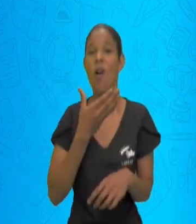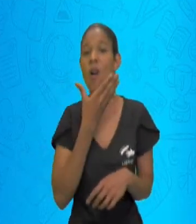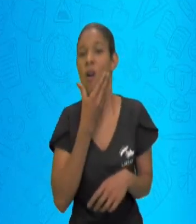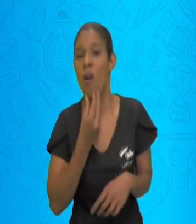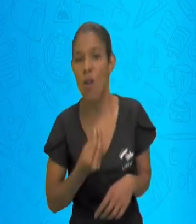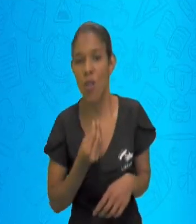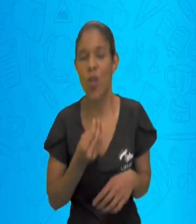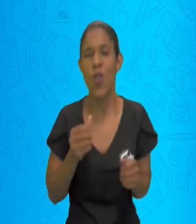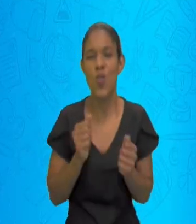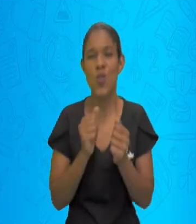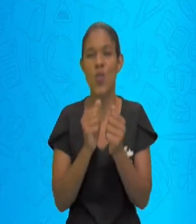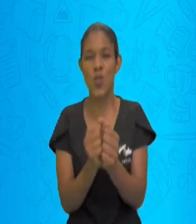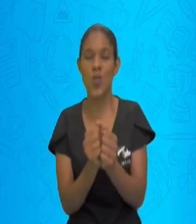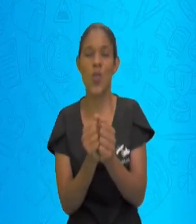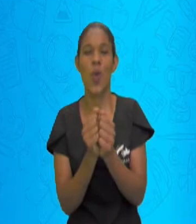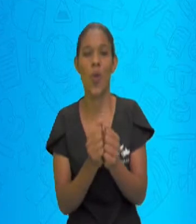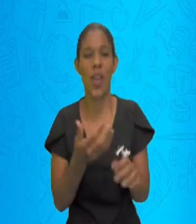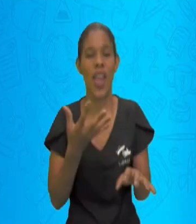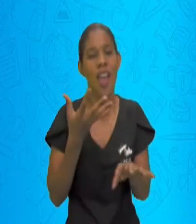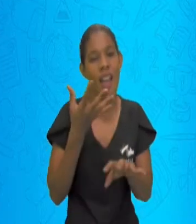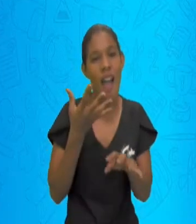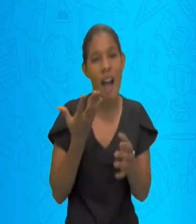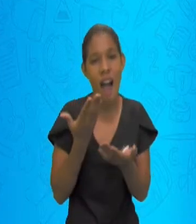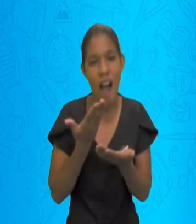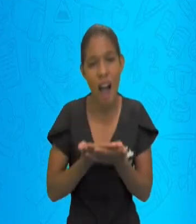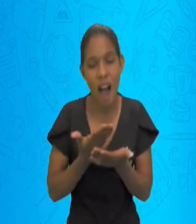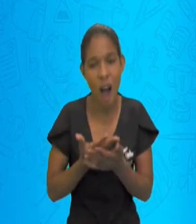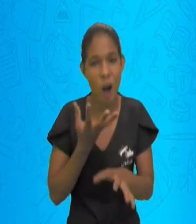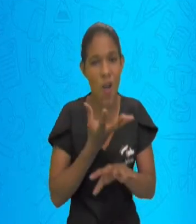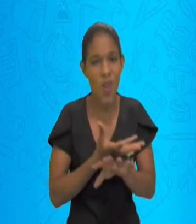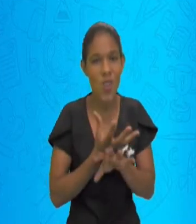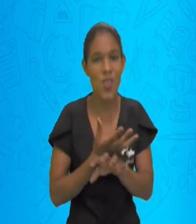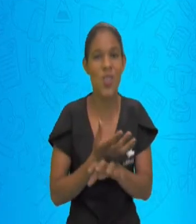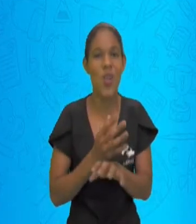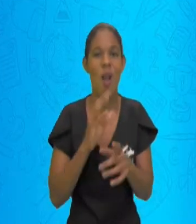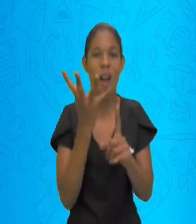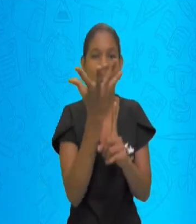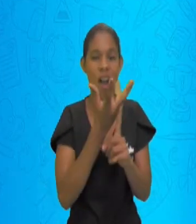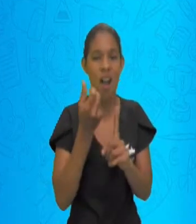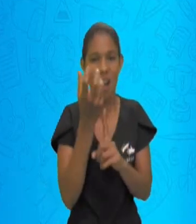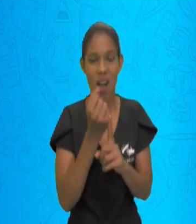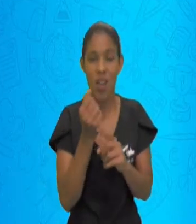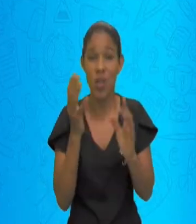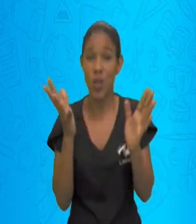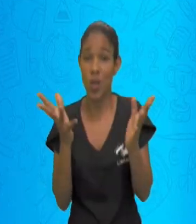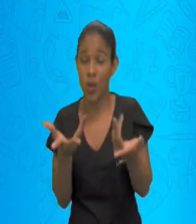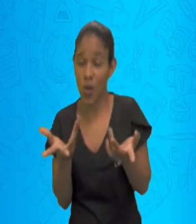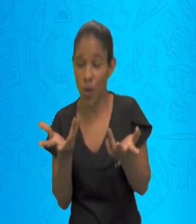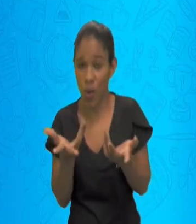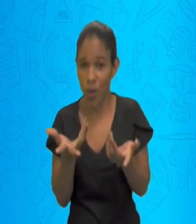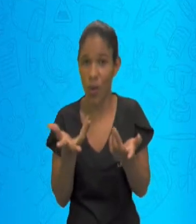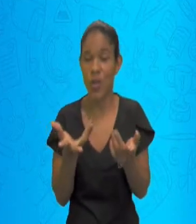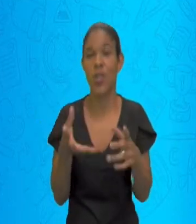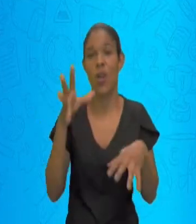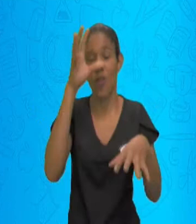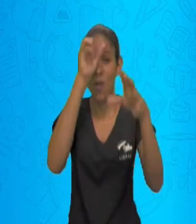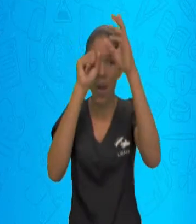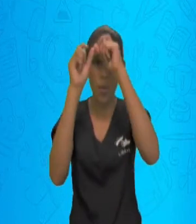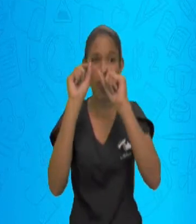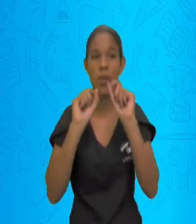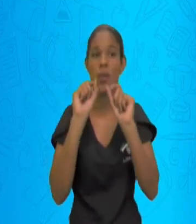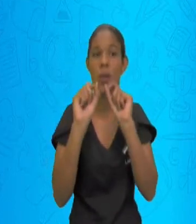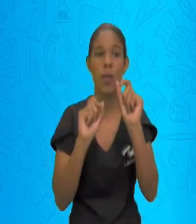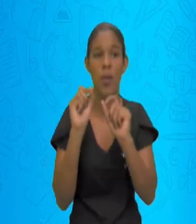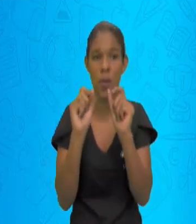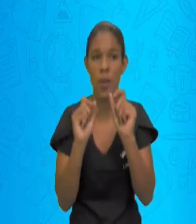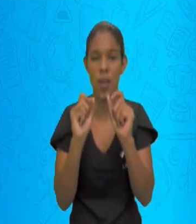nós estaremos trabalhando, com as manifestações artístico-culturais. Aquelas manifestações que emanam